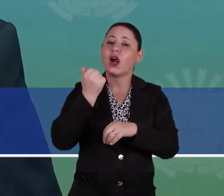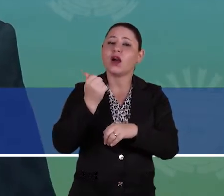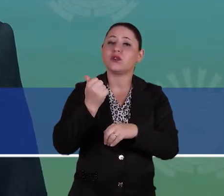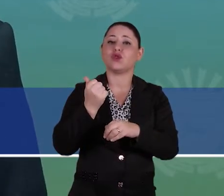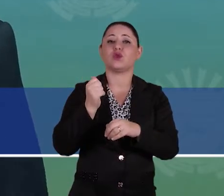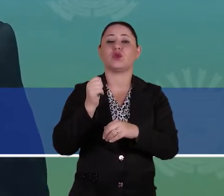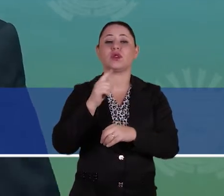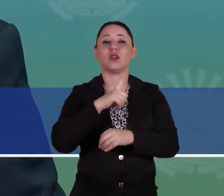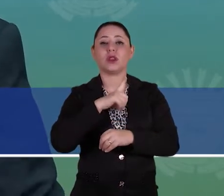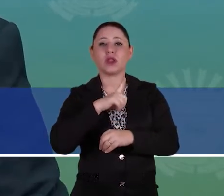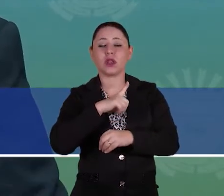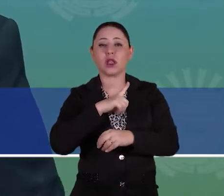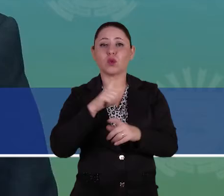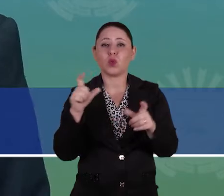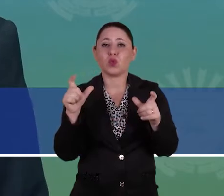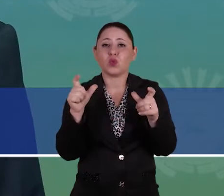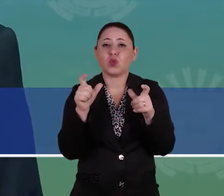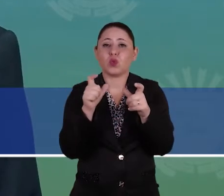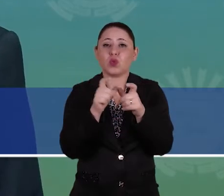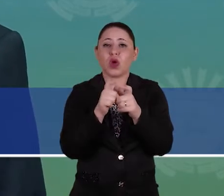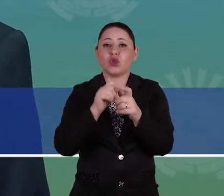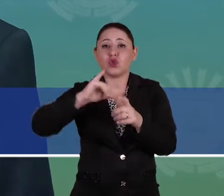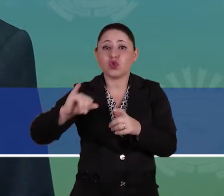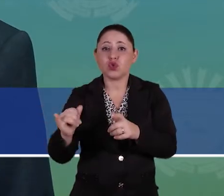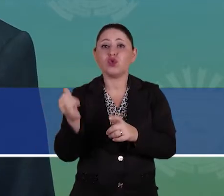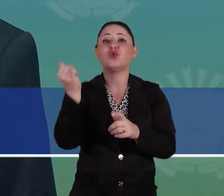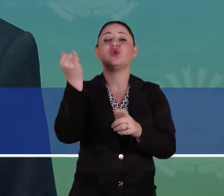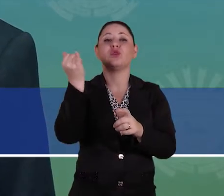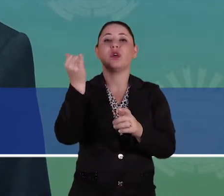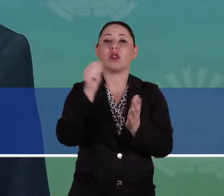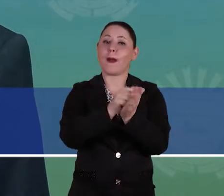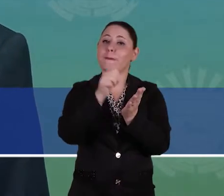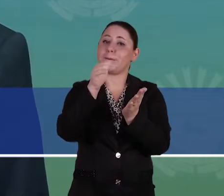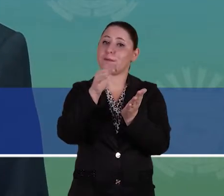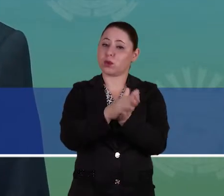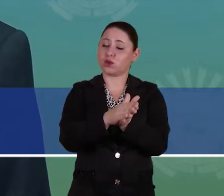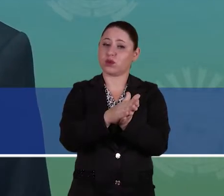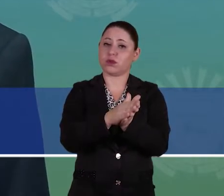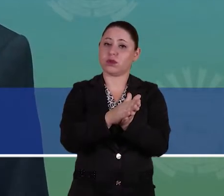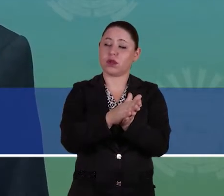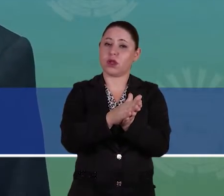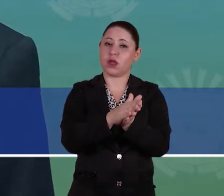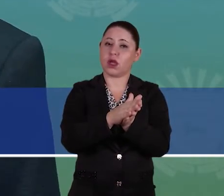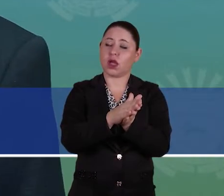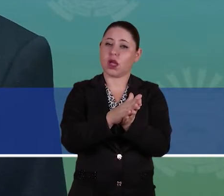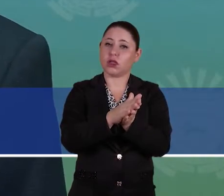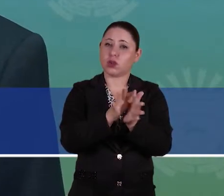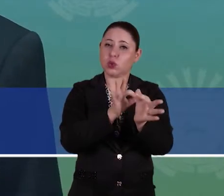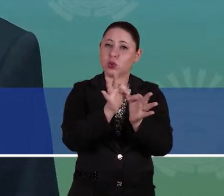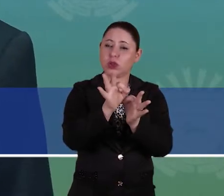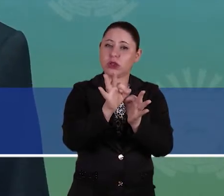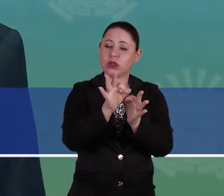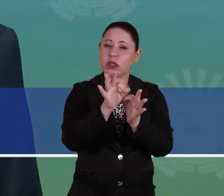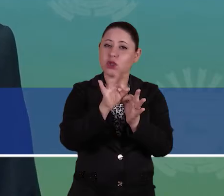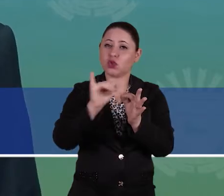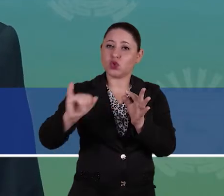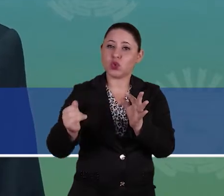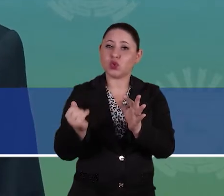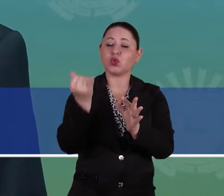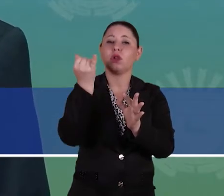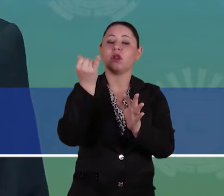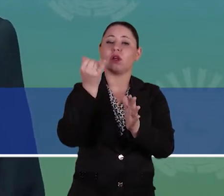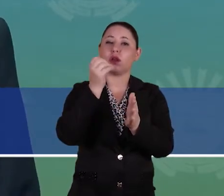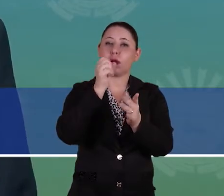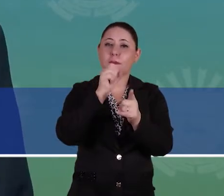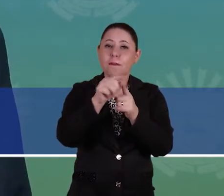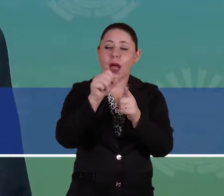mais favoráveis, com diminuição dos juros, da multa, da correção